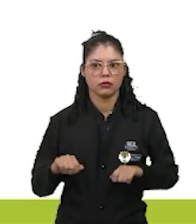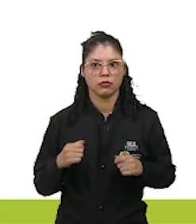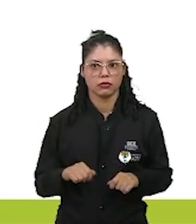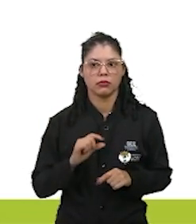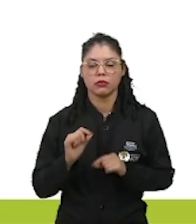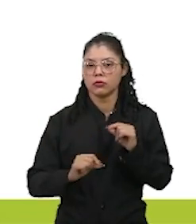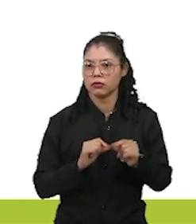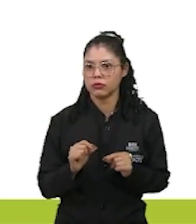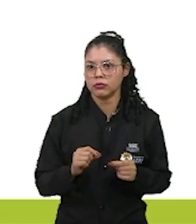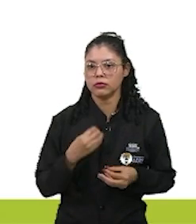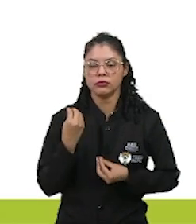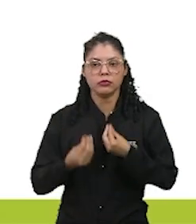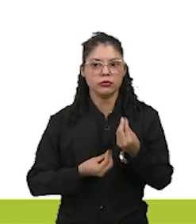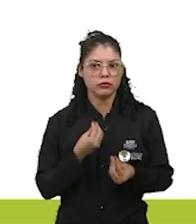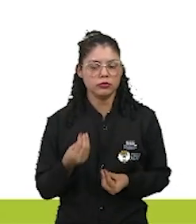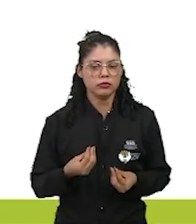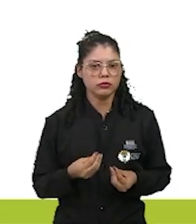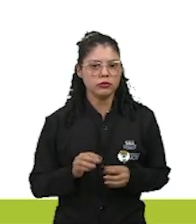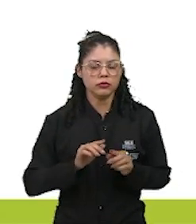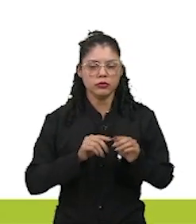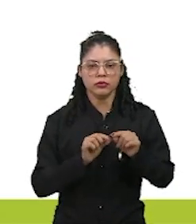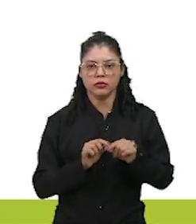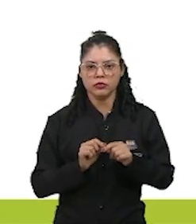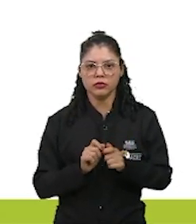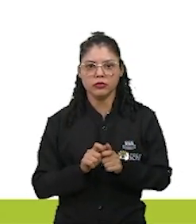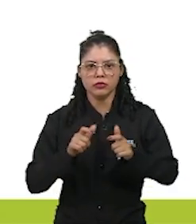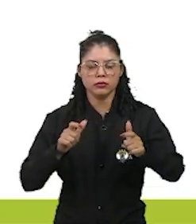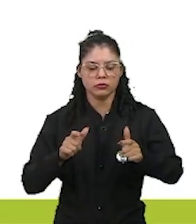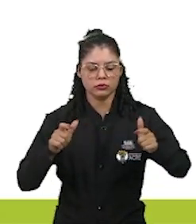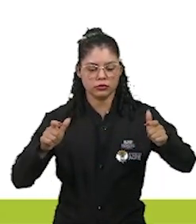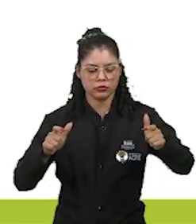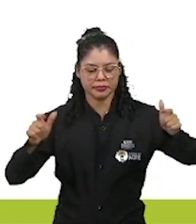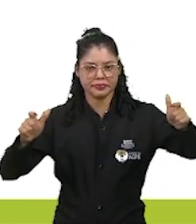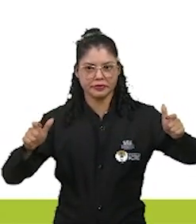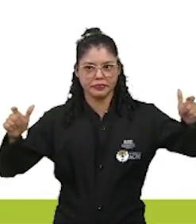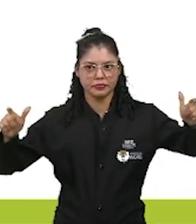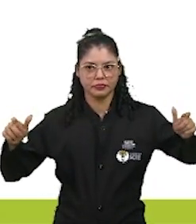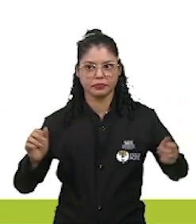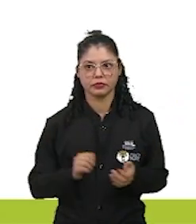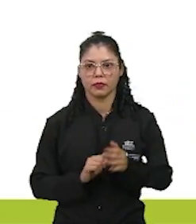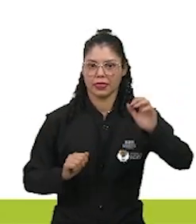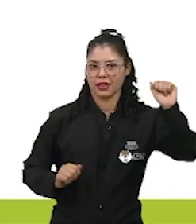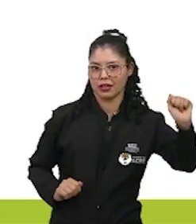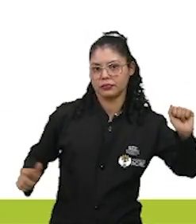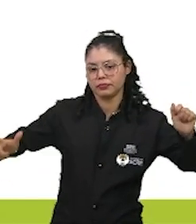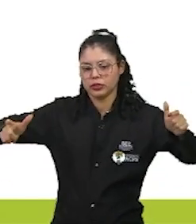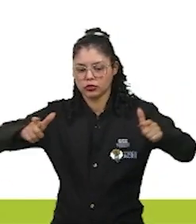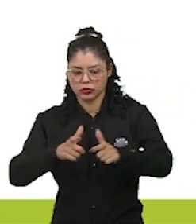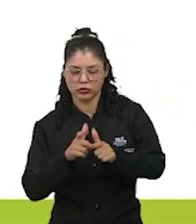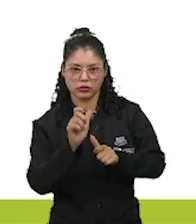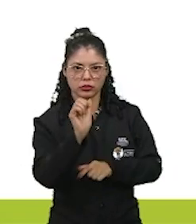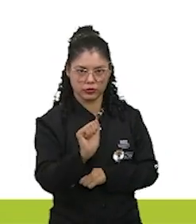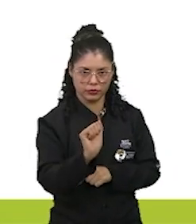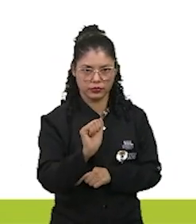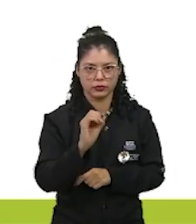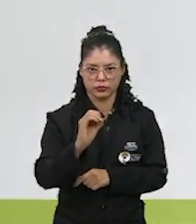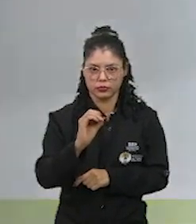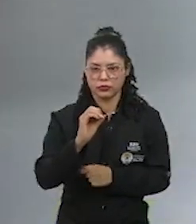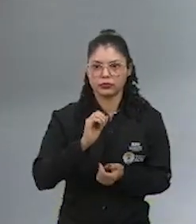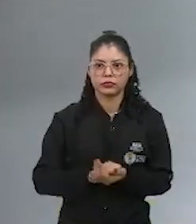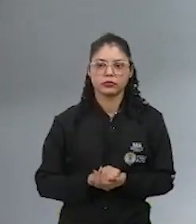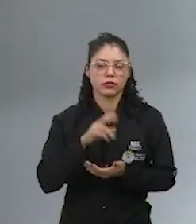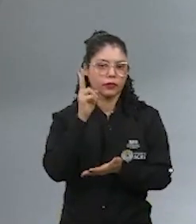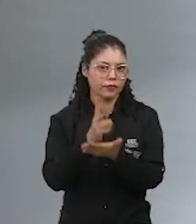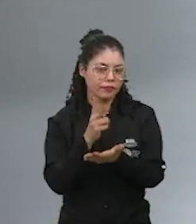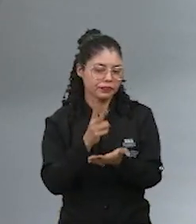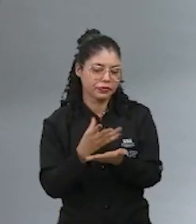geométrico? É muito parecido com o nosso anterior, só que ele é bem mais rápido, tá bom? Você vai olhar aqui para o meu coeficiente angular, você vai lembrar, por